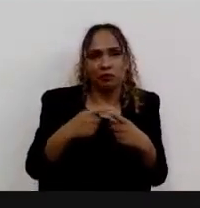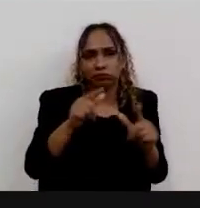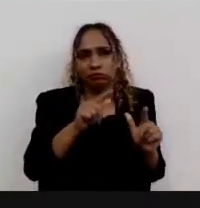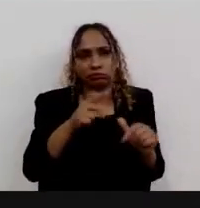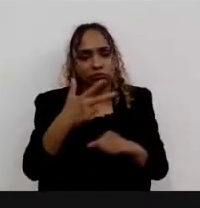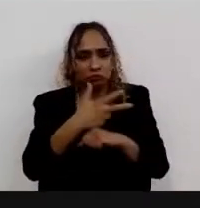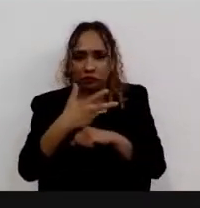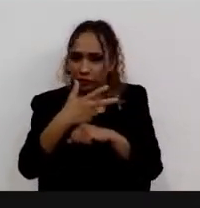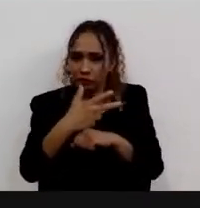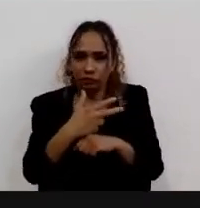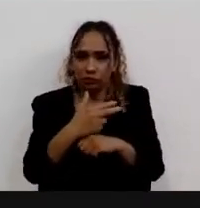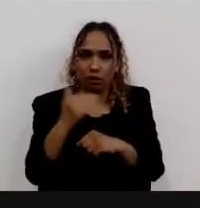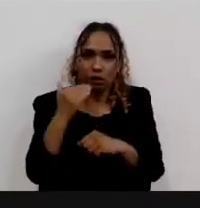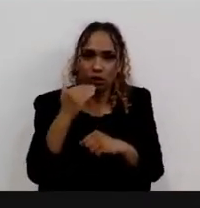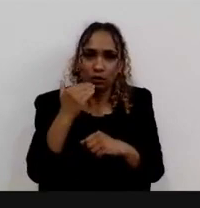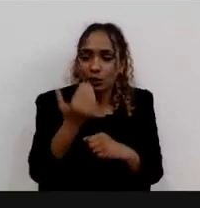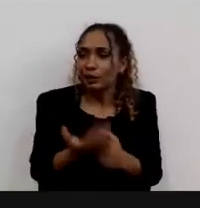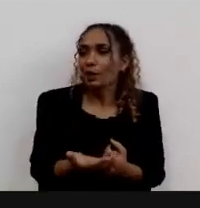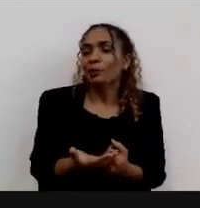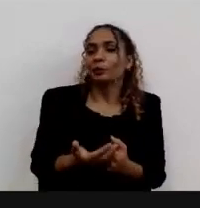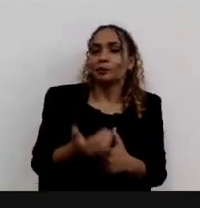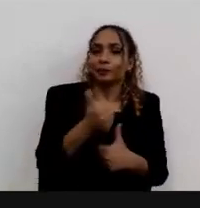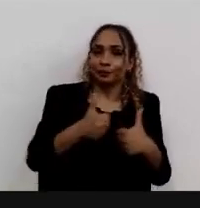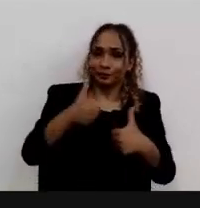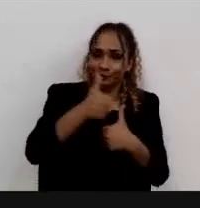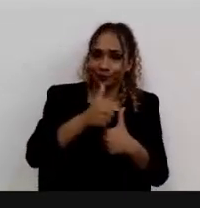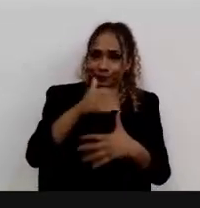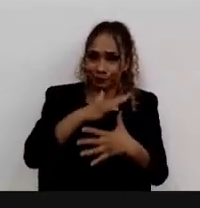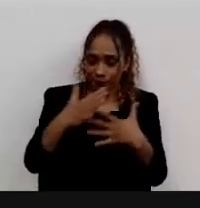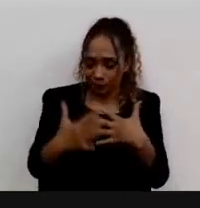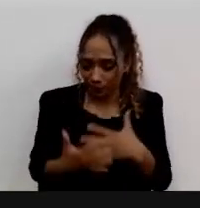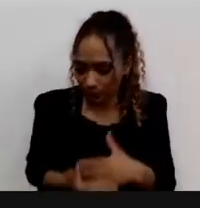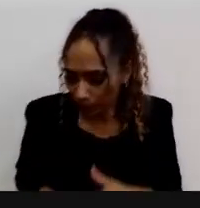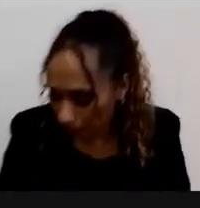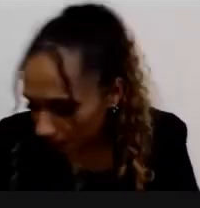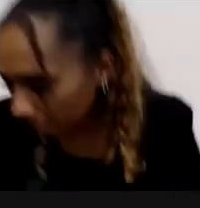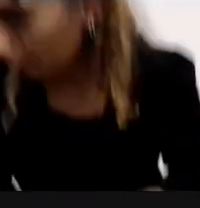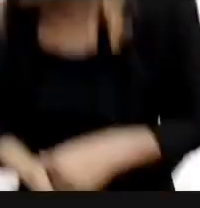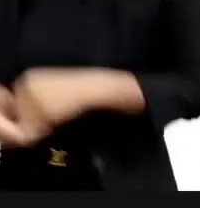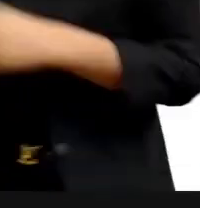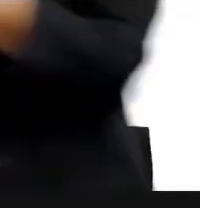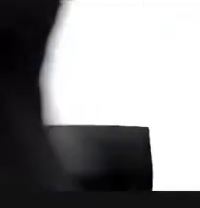vídeo, quando a gente faz isso, nós